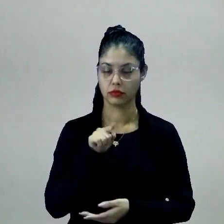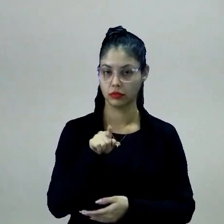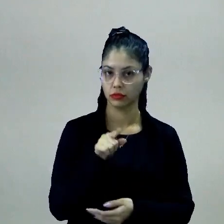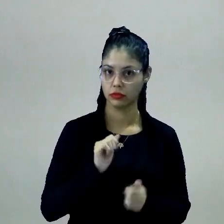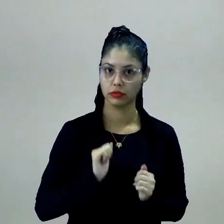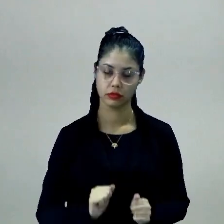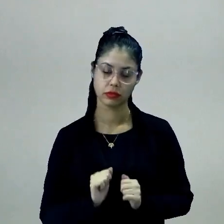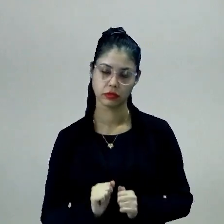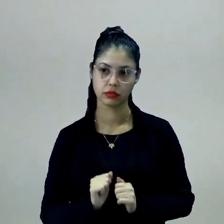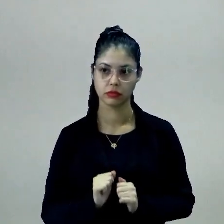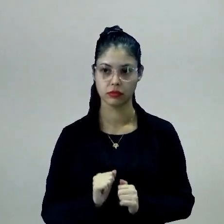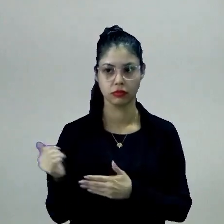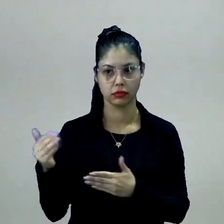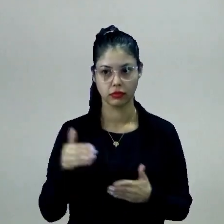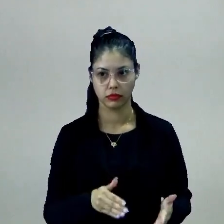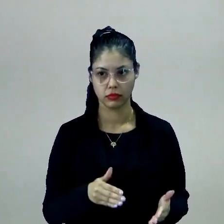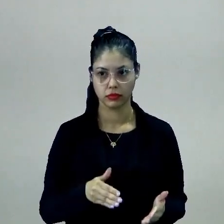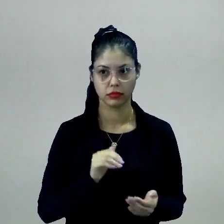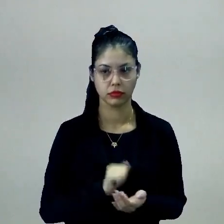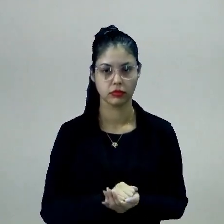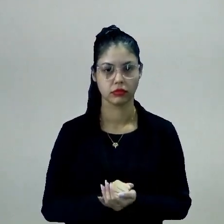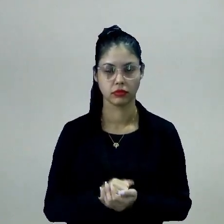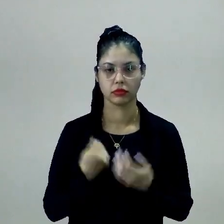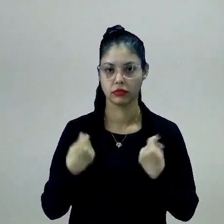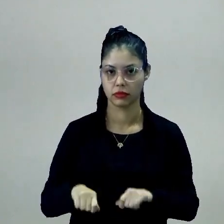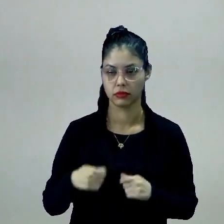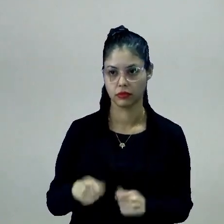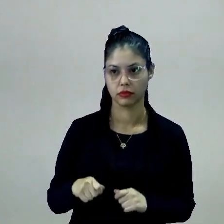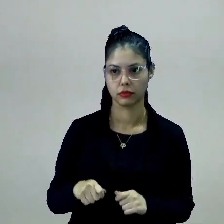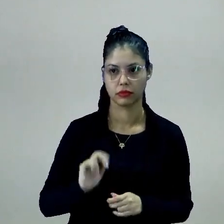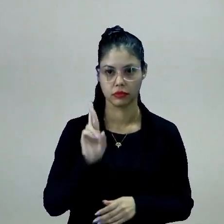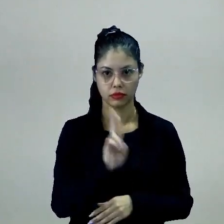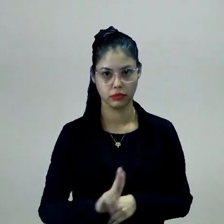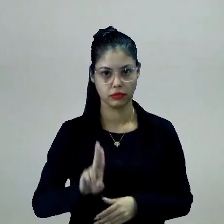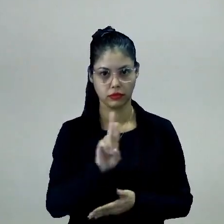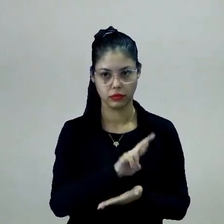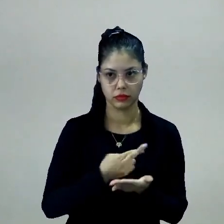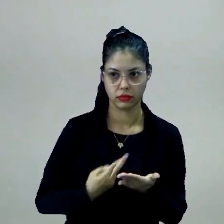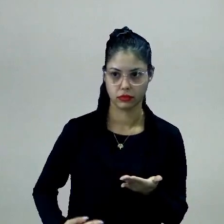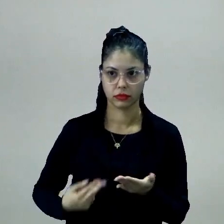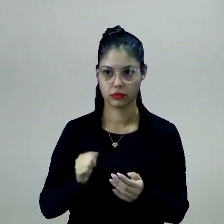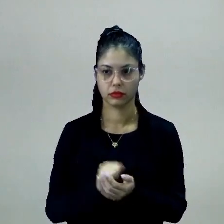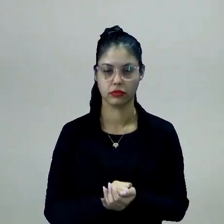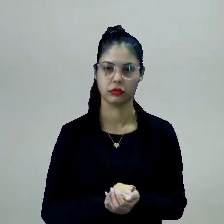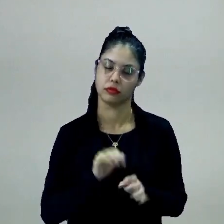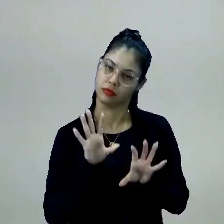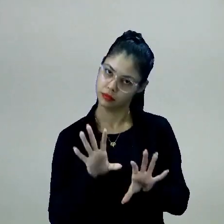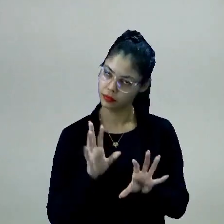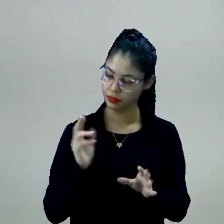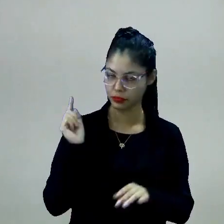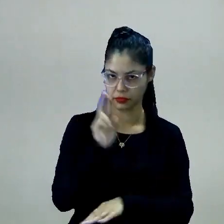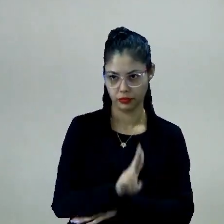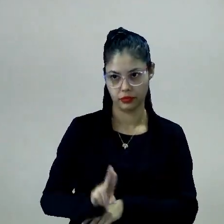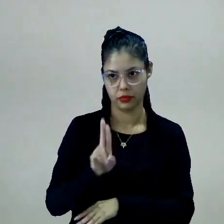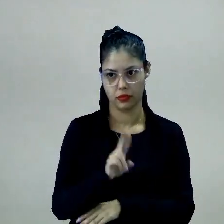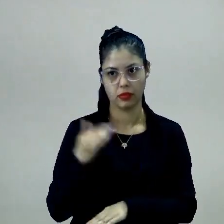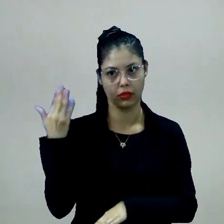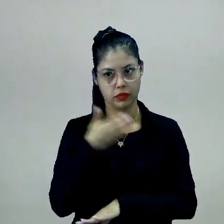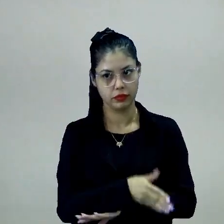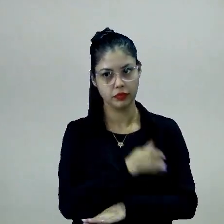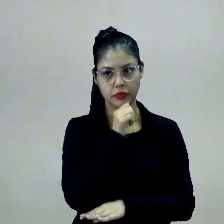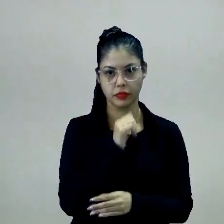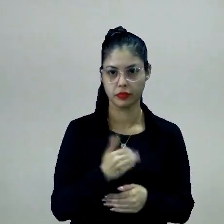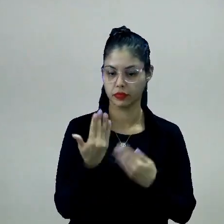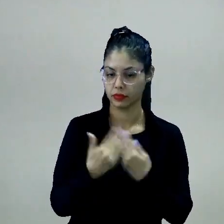que vocês, né, cheguem na hora que precisem utilizar, sendo ela dentro de um exame, né,